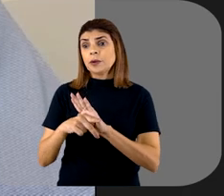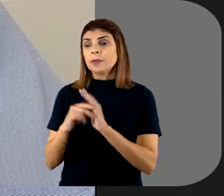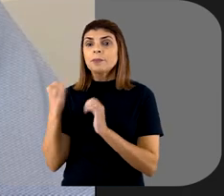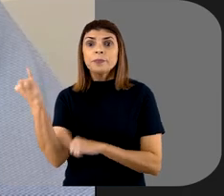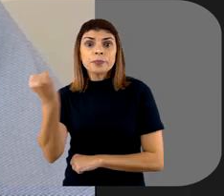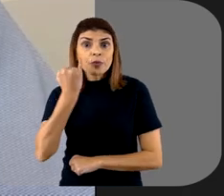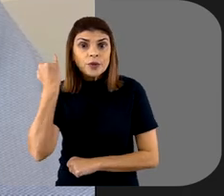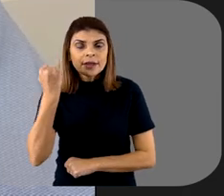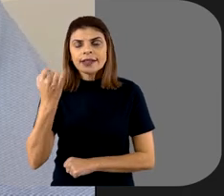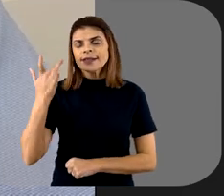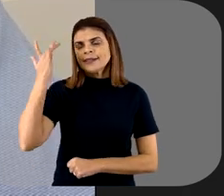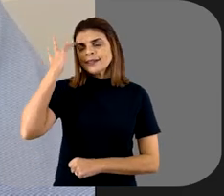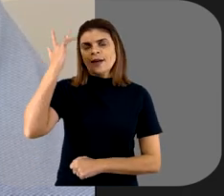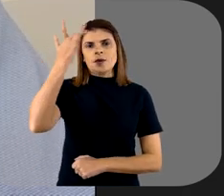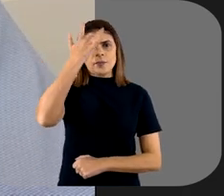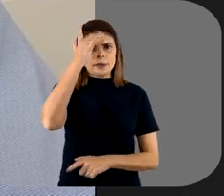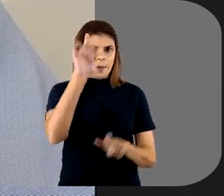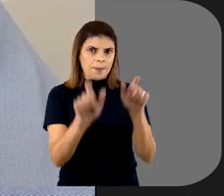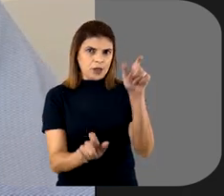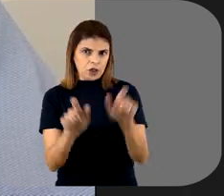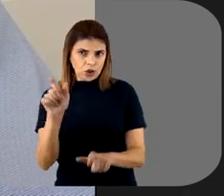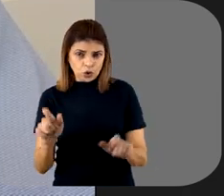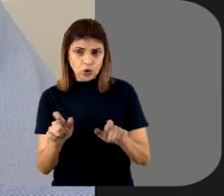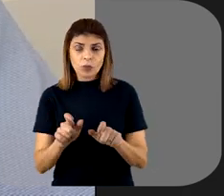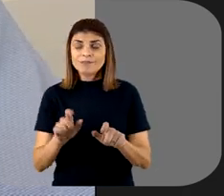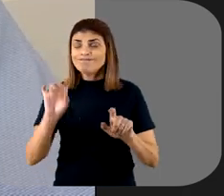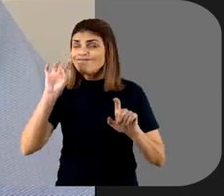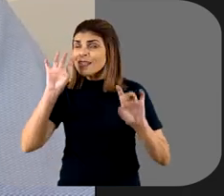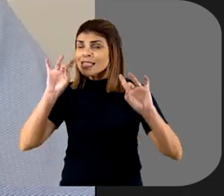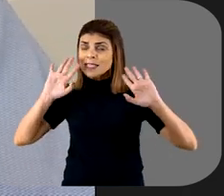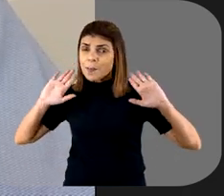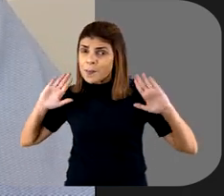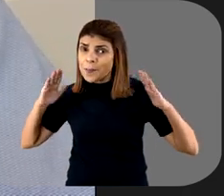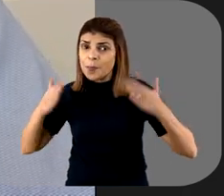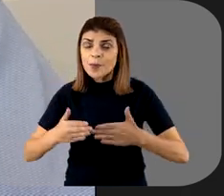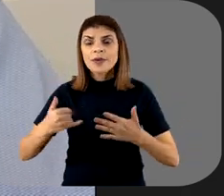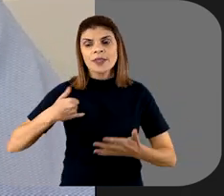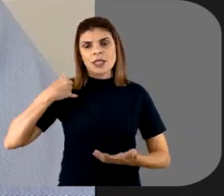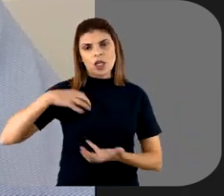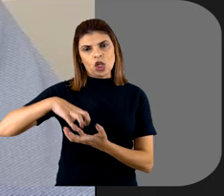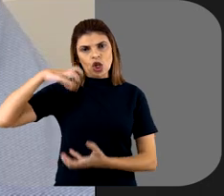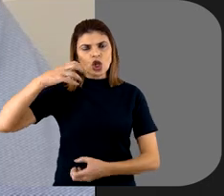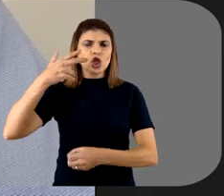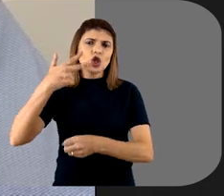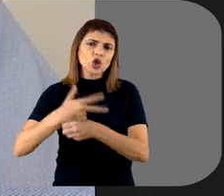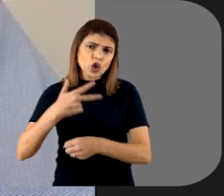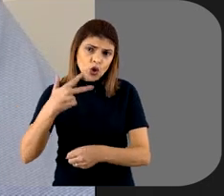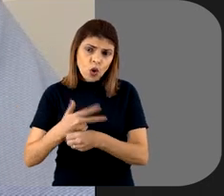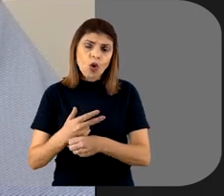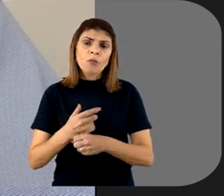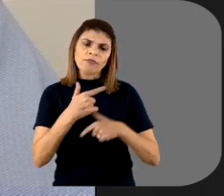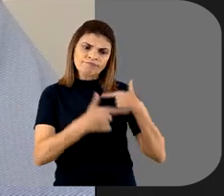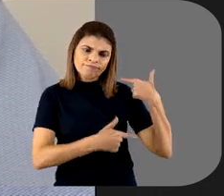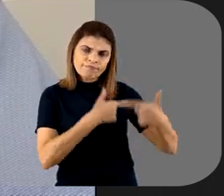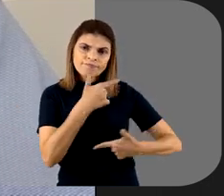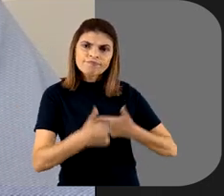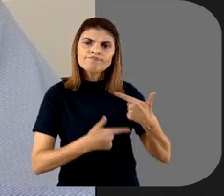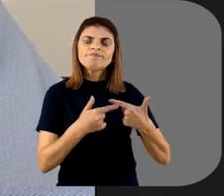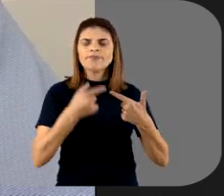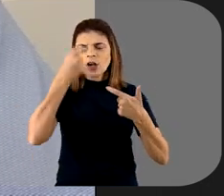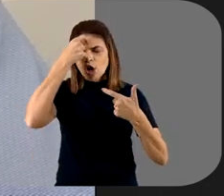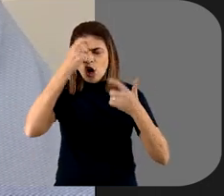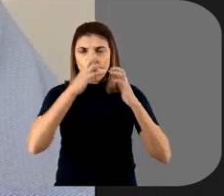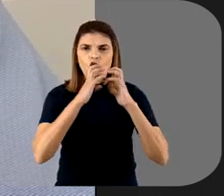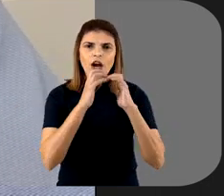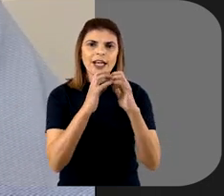são importantes para a saúde mental das pessoas, especialmente no caso dos idosos, para um bom funcionamento